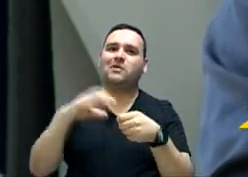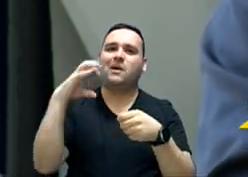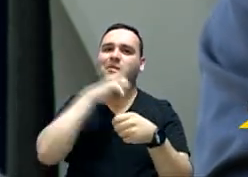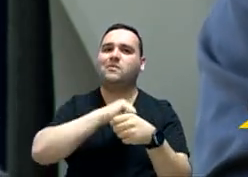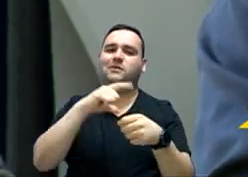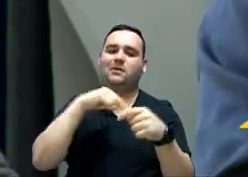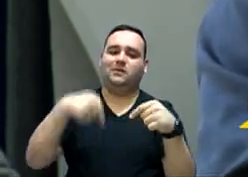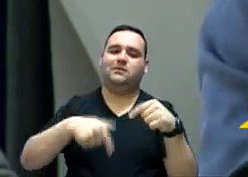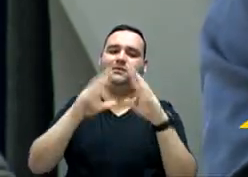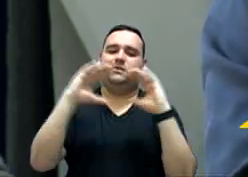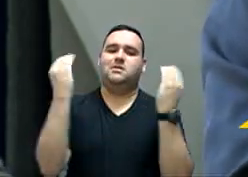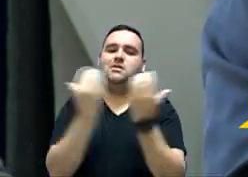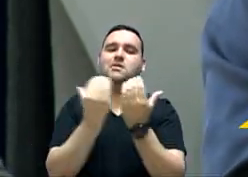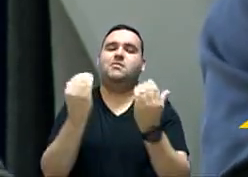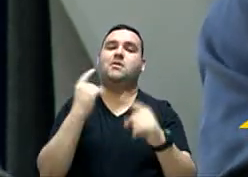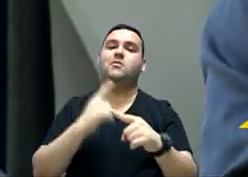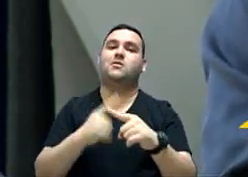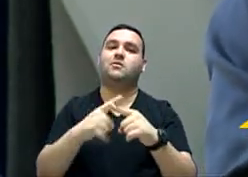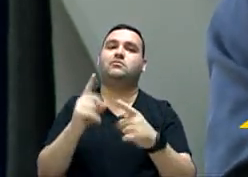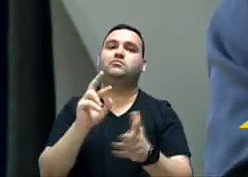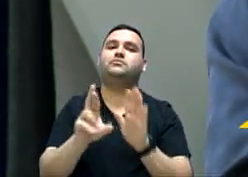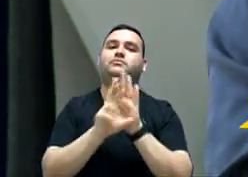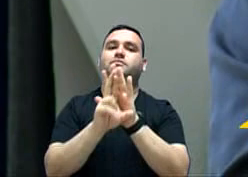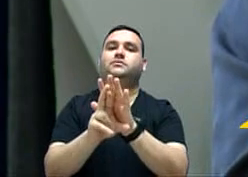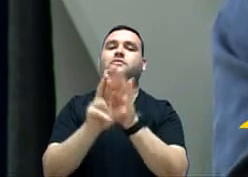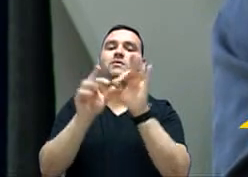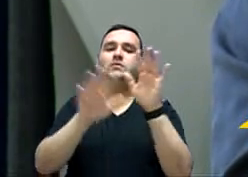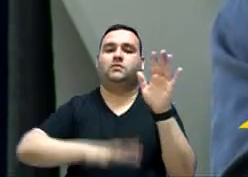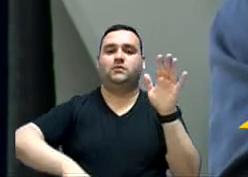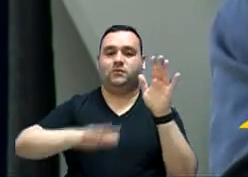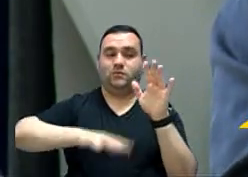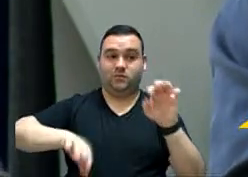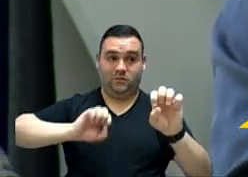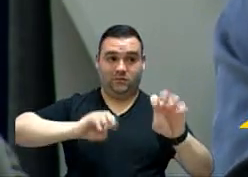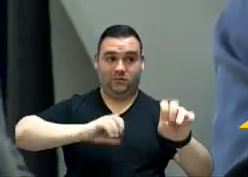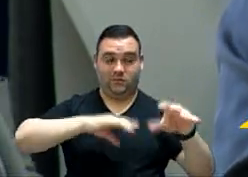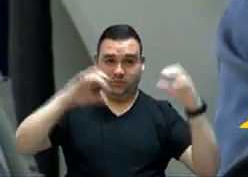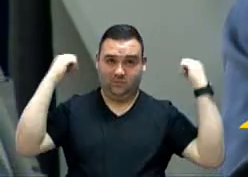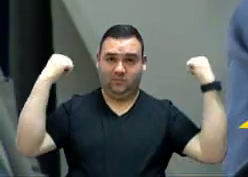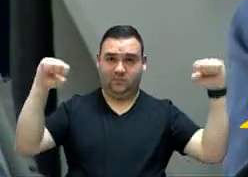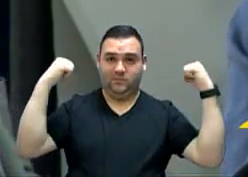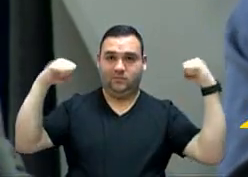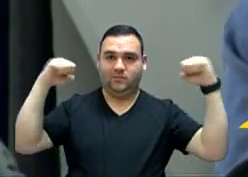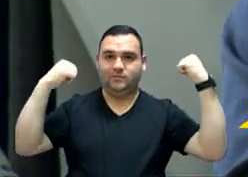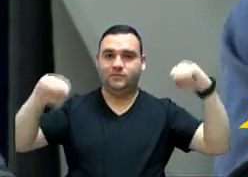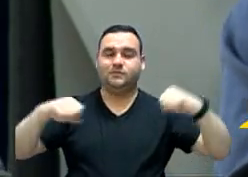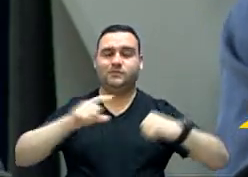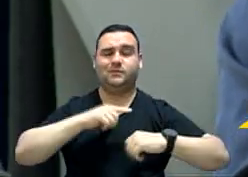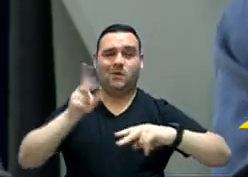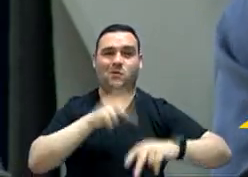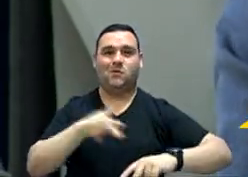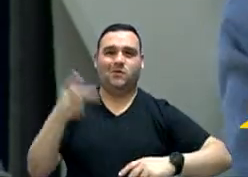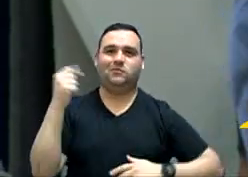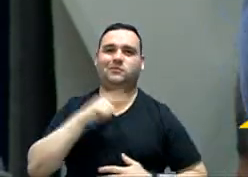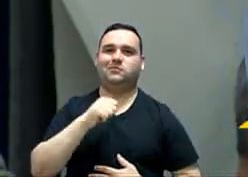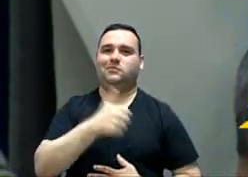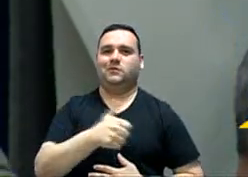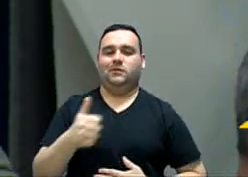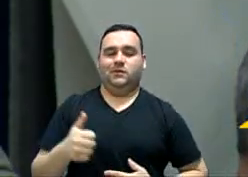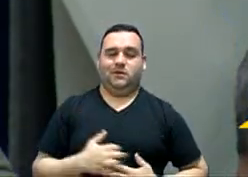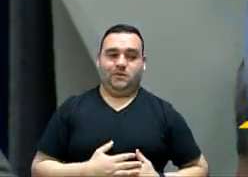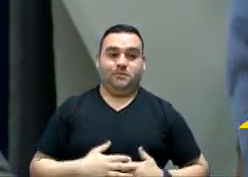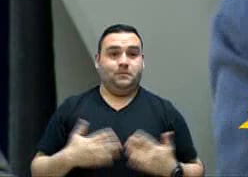volta a essa casa para representar bem o setor da educação física, né, como profissional de educação física que é. Então,